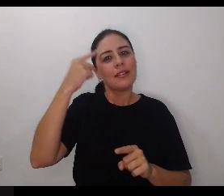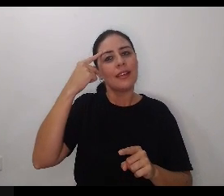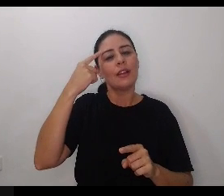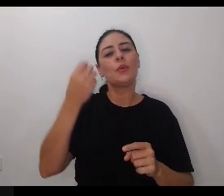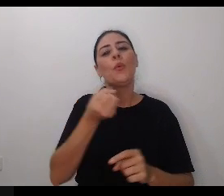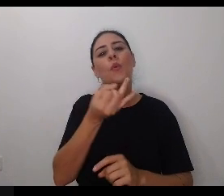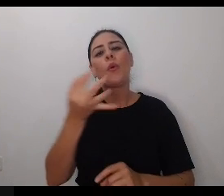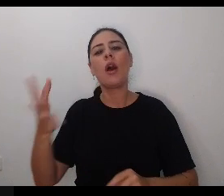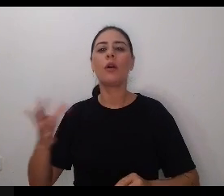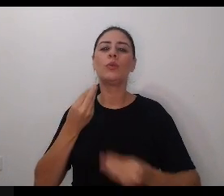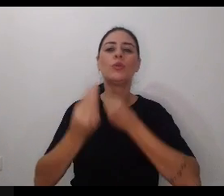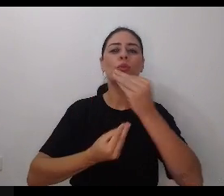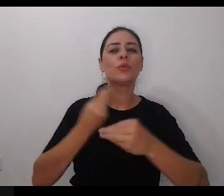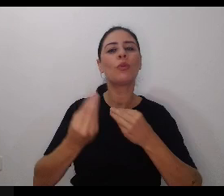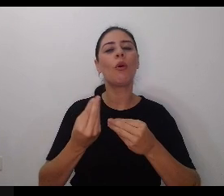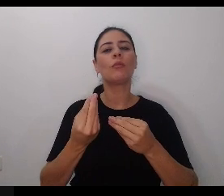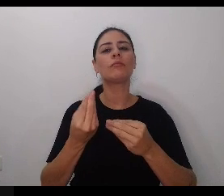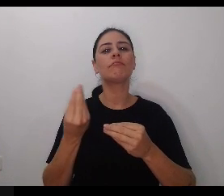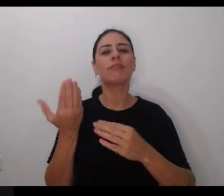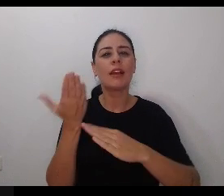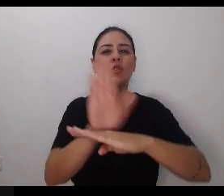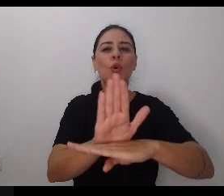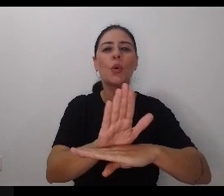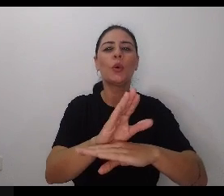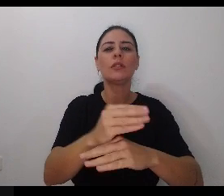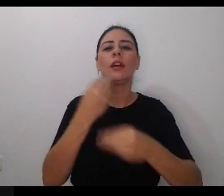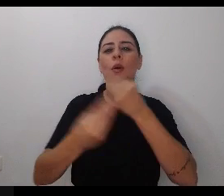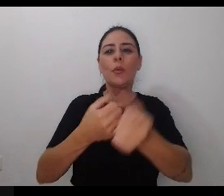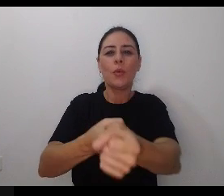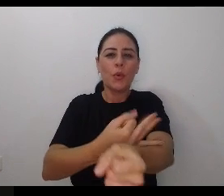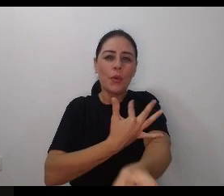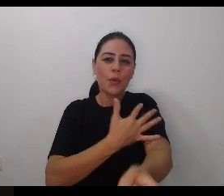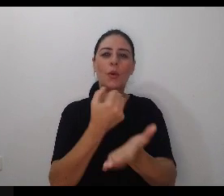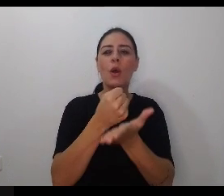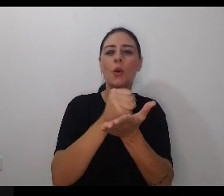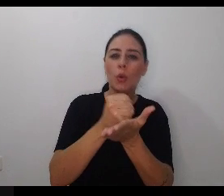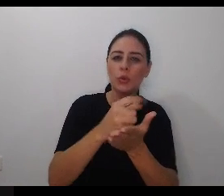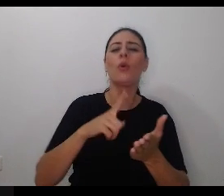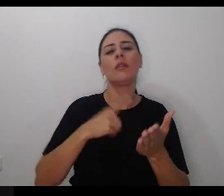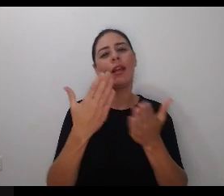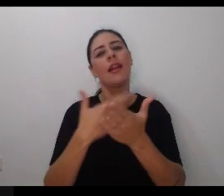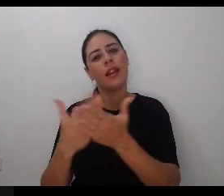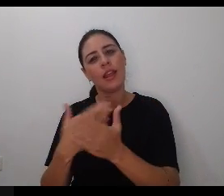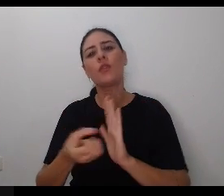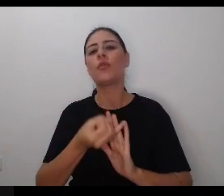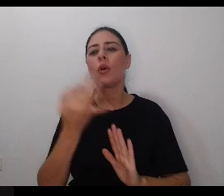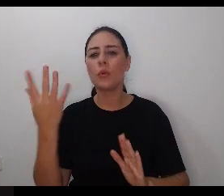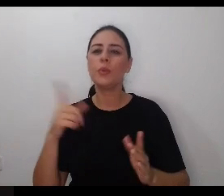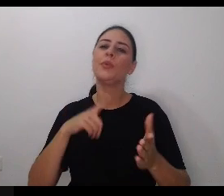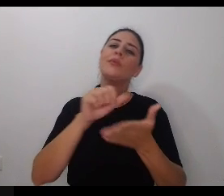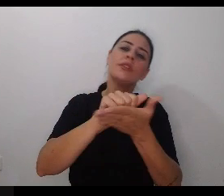E aí, pensando em alguns recursos para ajudar nesse processo de compreender as emoções, lidar com as emoções, nós temos